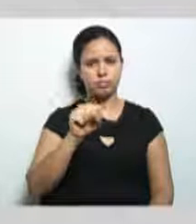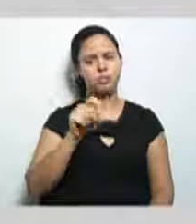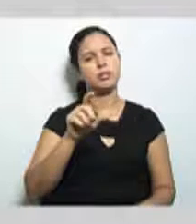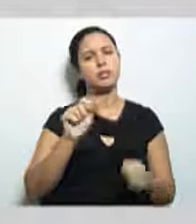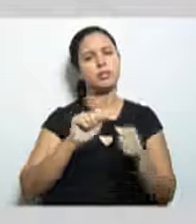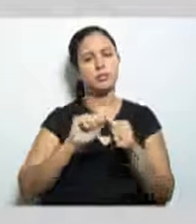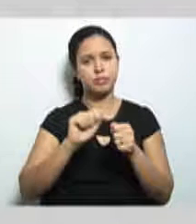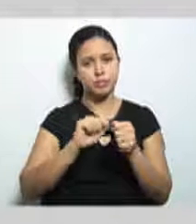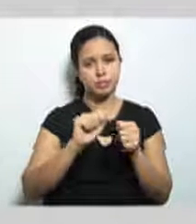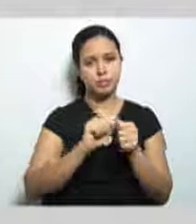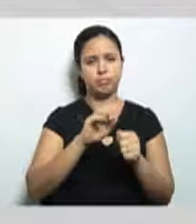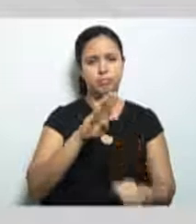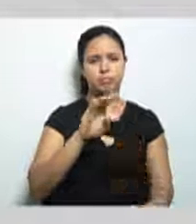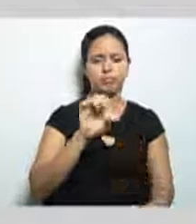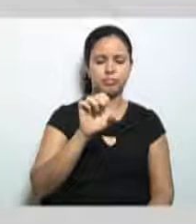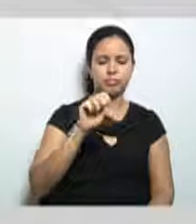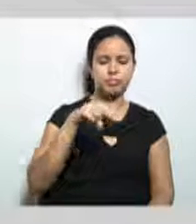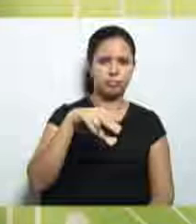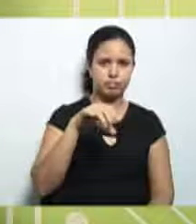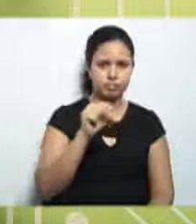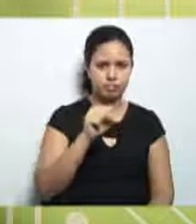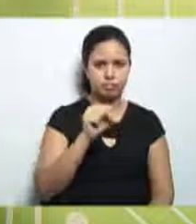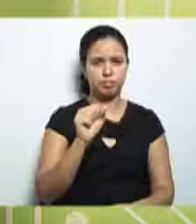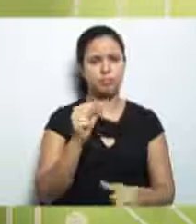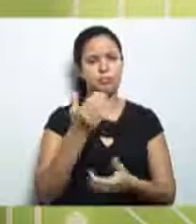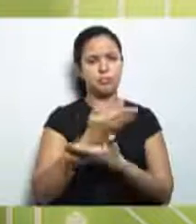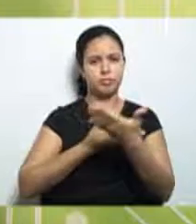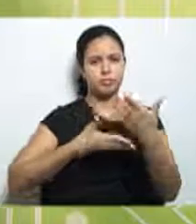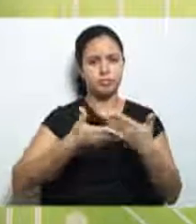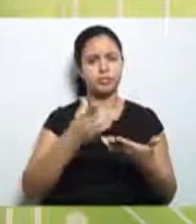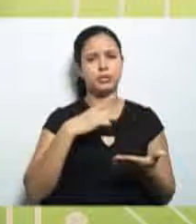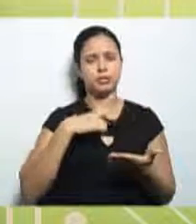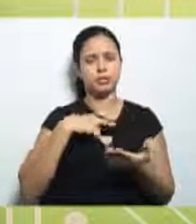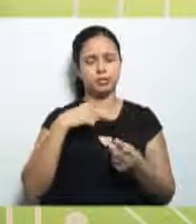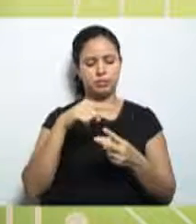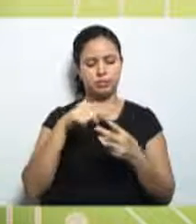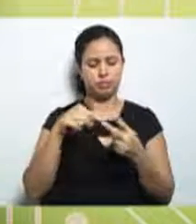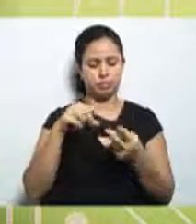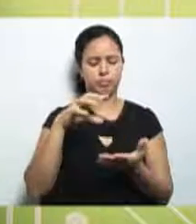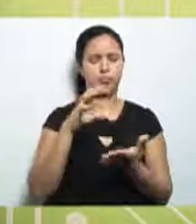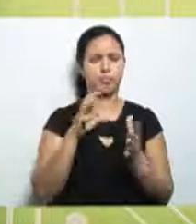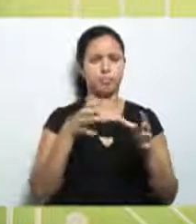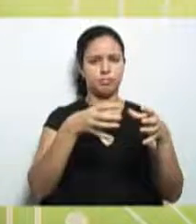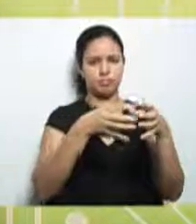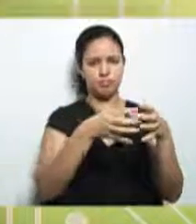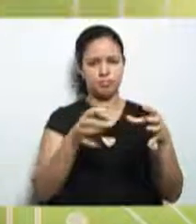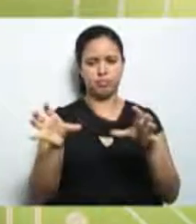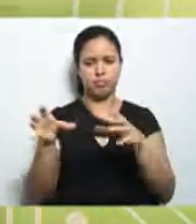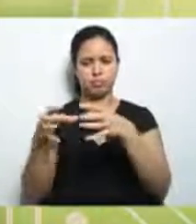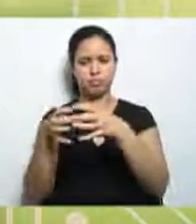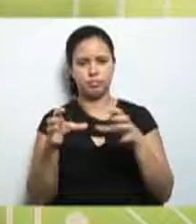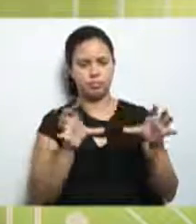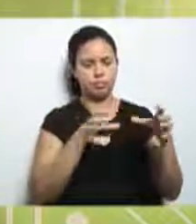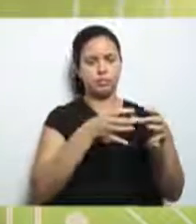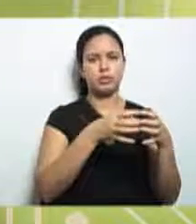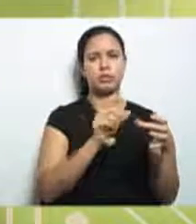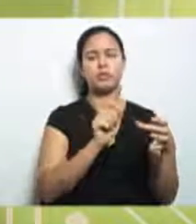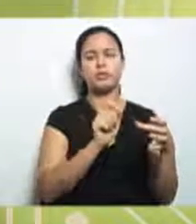troca. Então, a gente começa a perceber duas classes distintas. A classe daqueles que